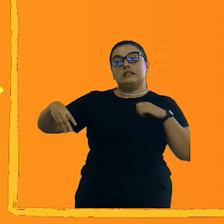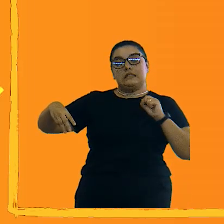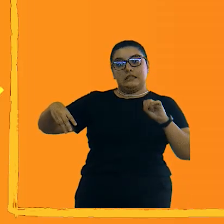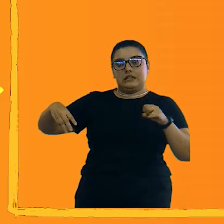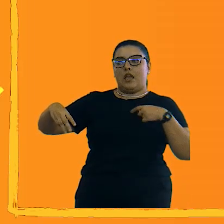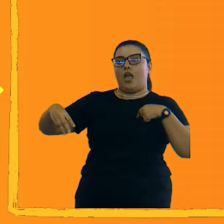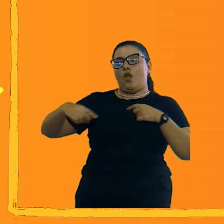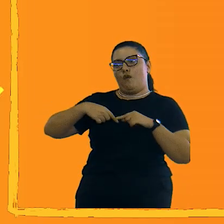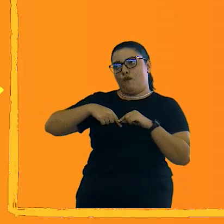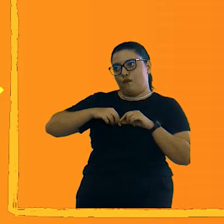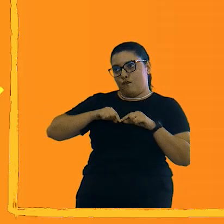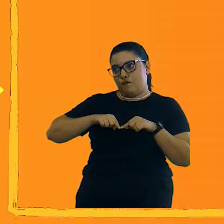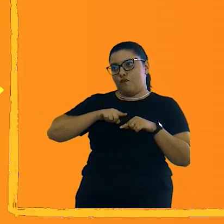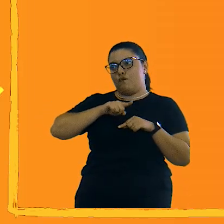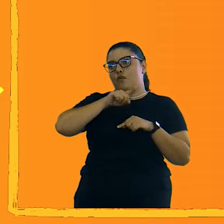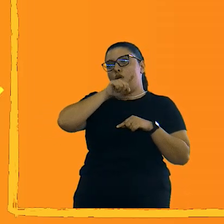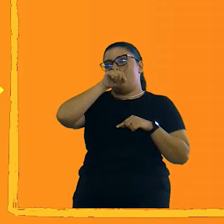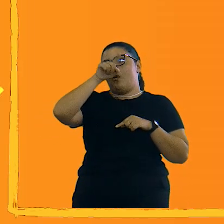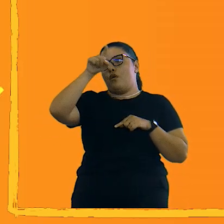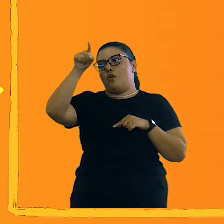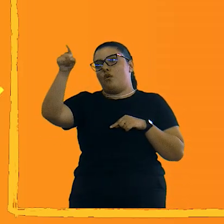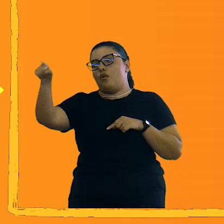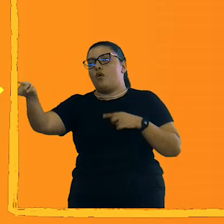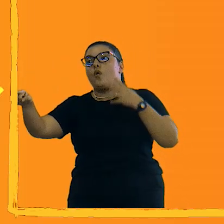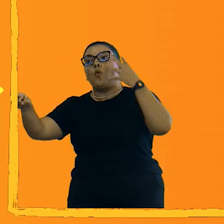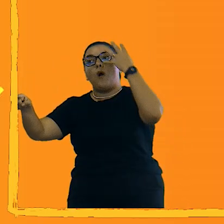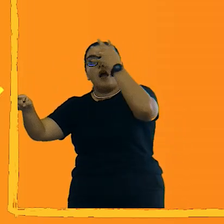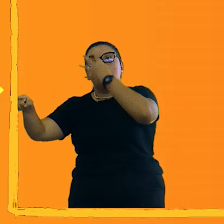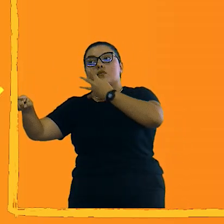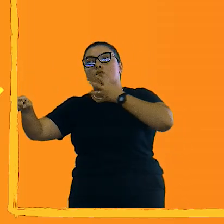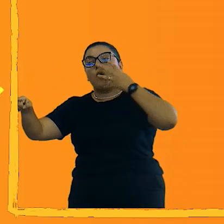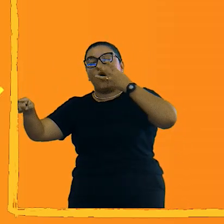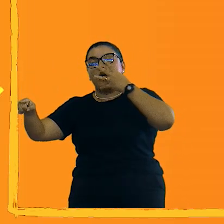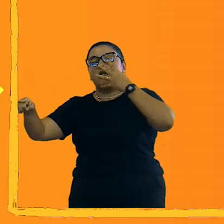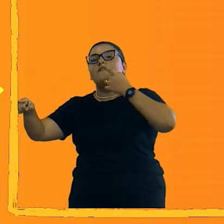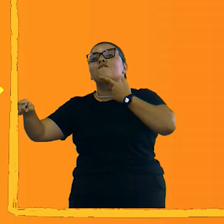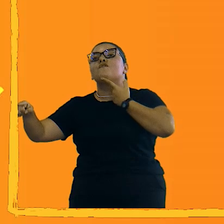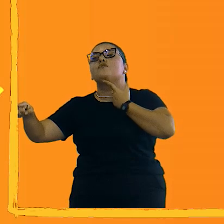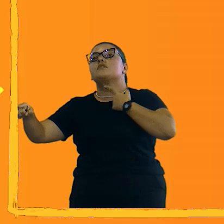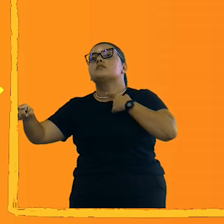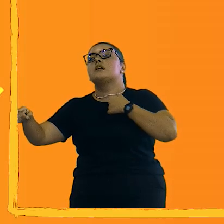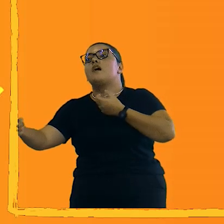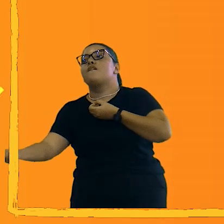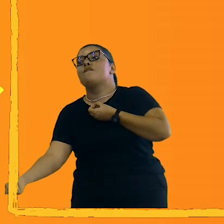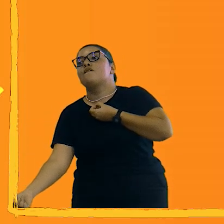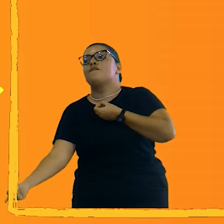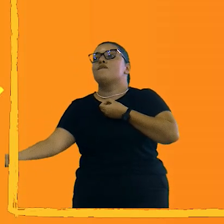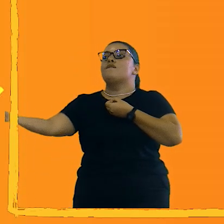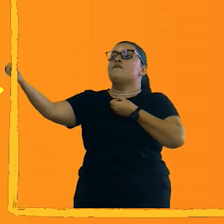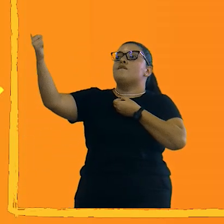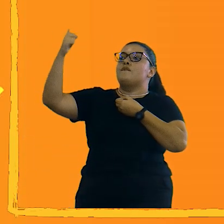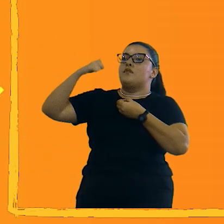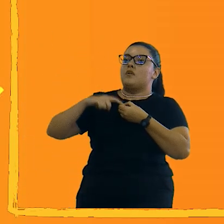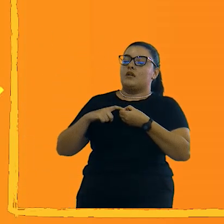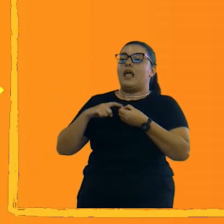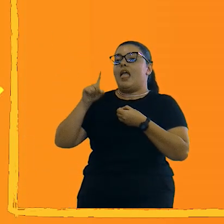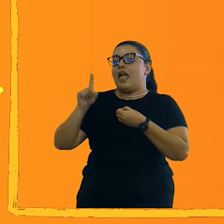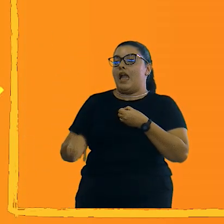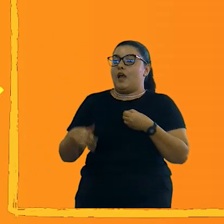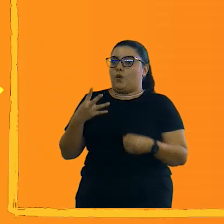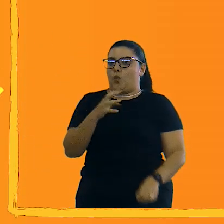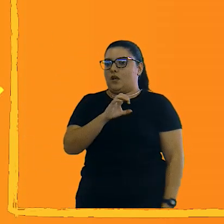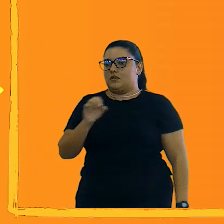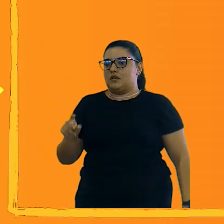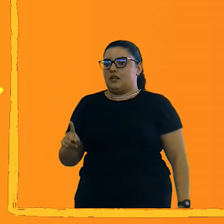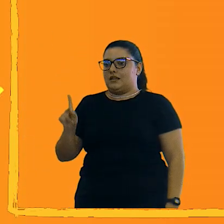200 km em 4 horas se eu quiser ir e voltar são 400 km